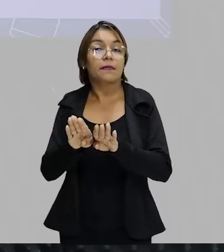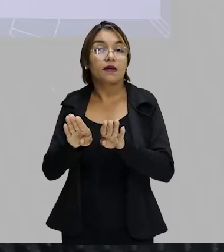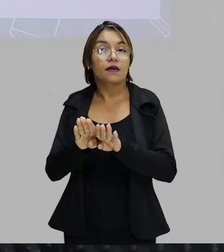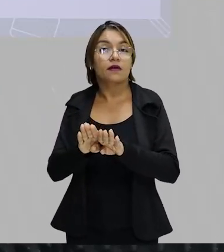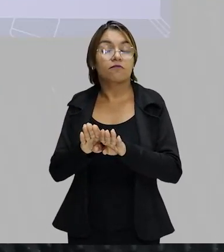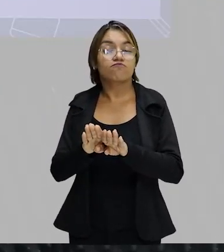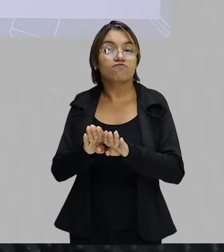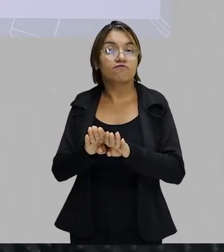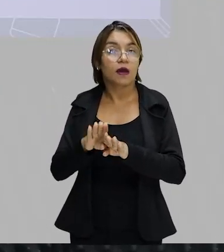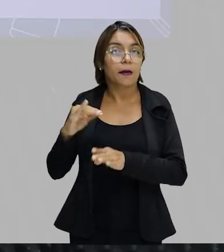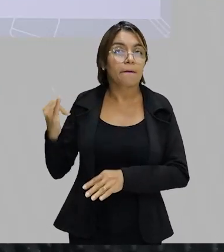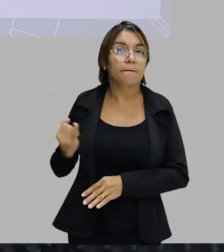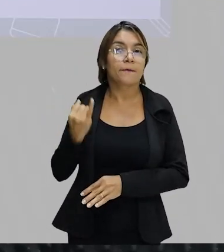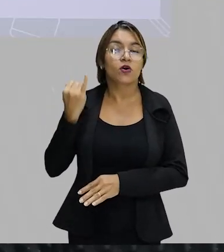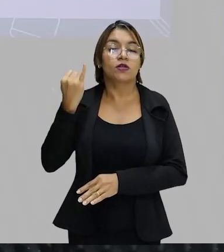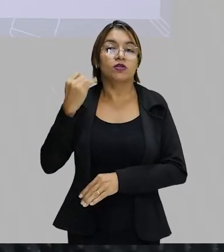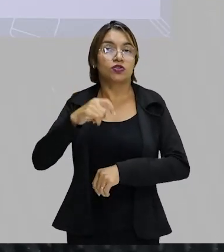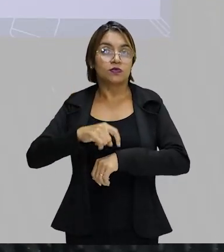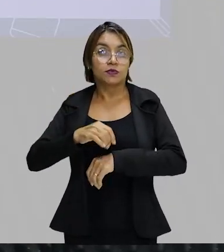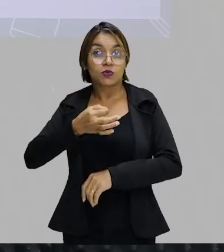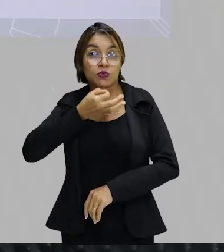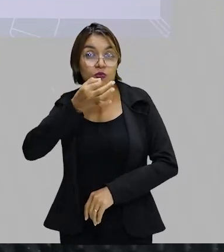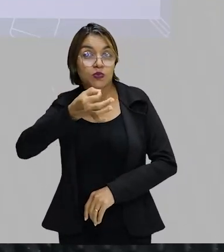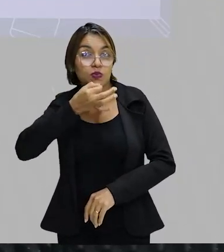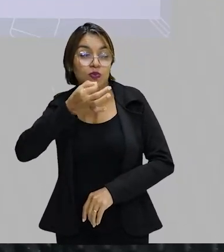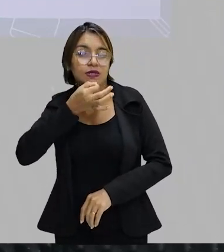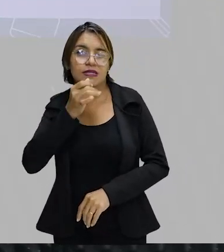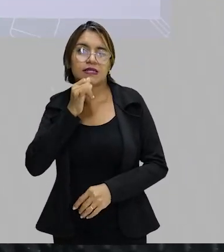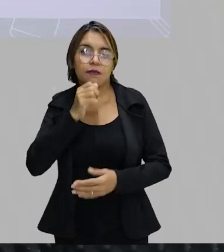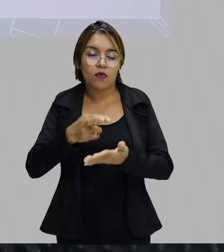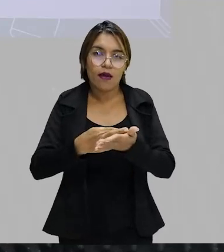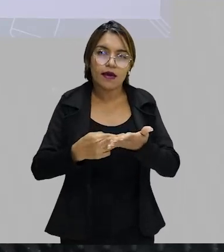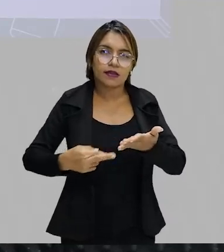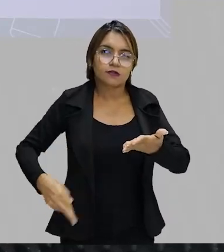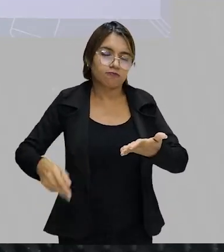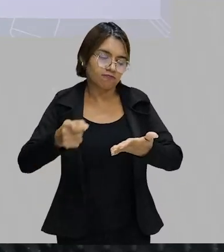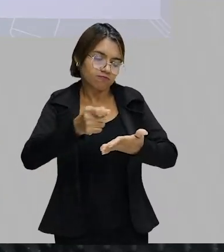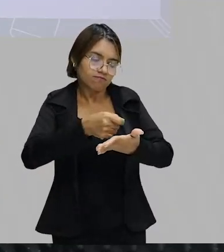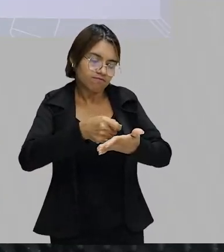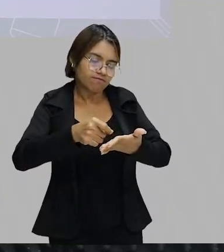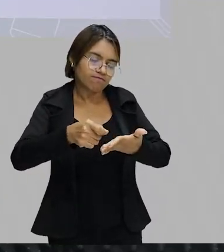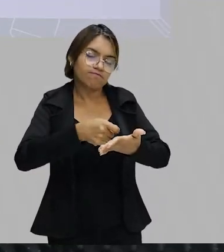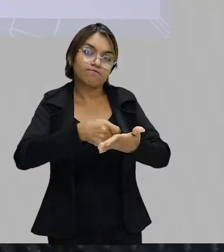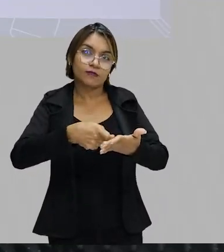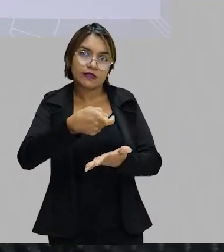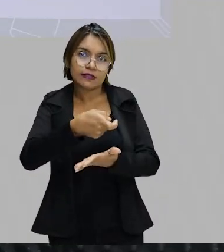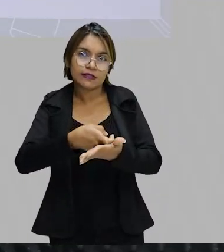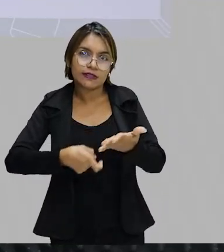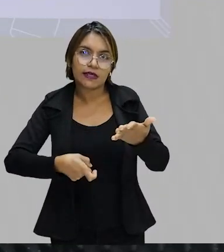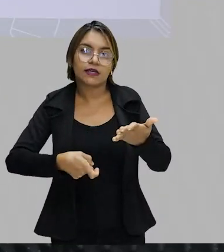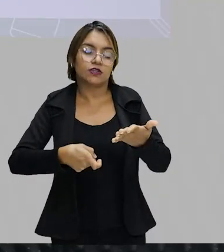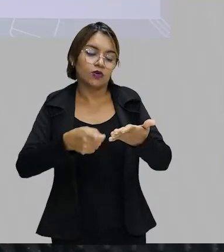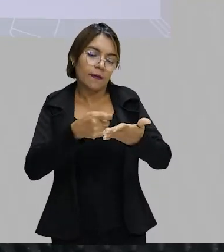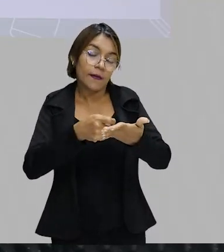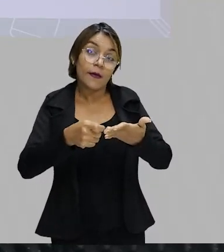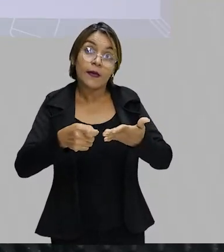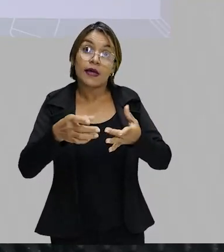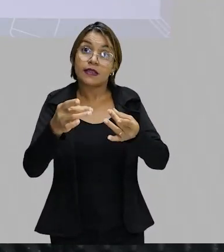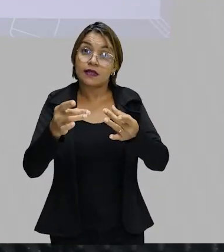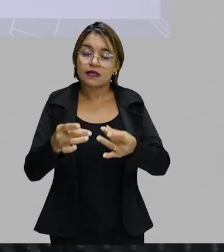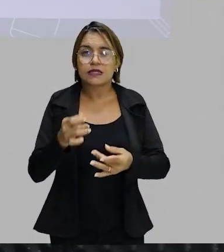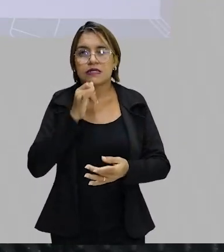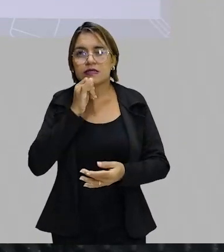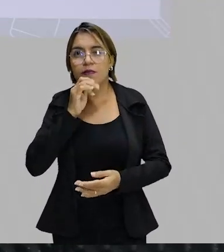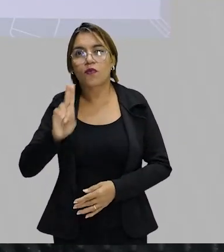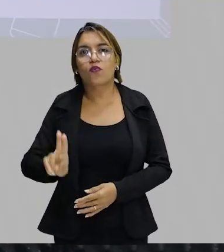e muito dentro da argumentação. Tá? Você escreve redação, você escreve texto dissertativo, você vai ter de escrever na